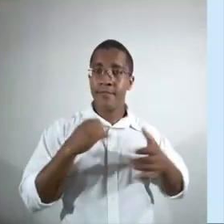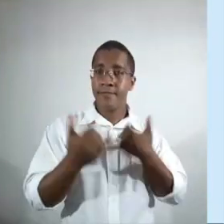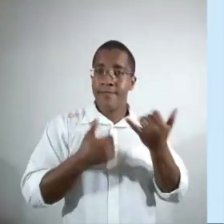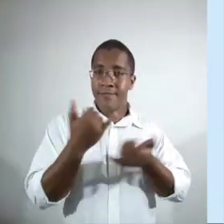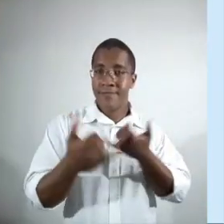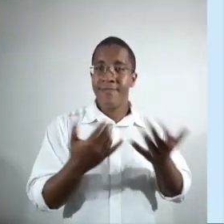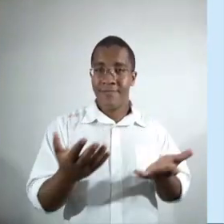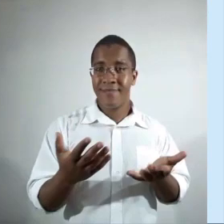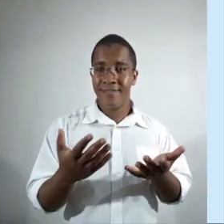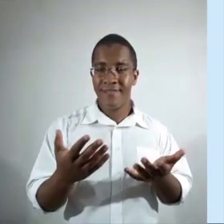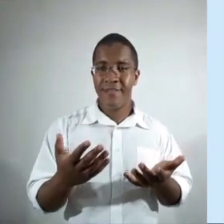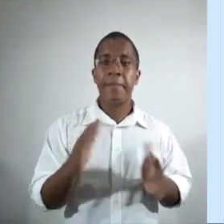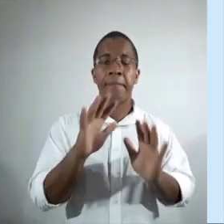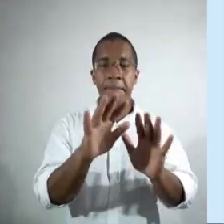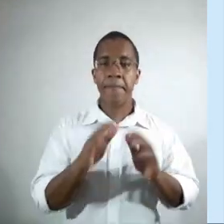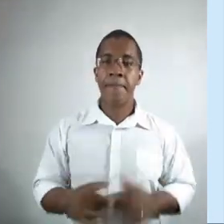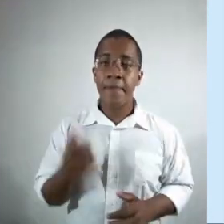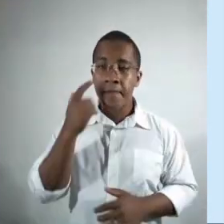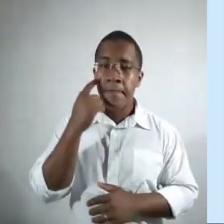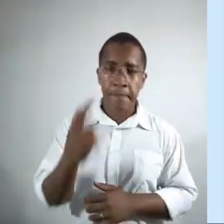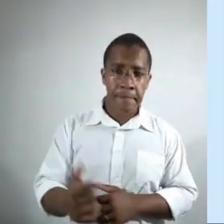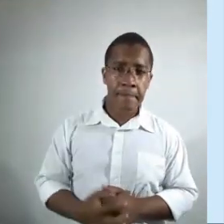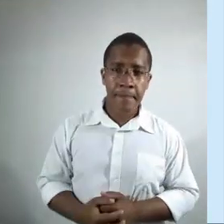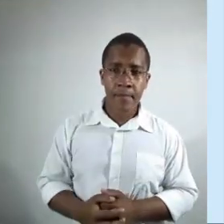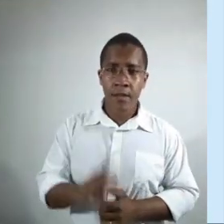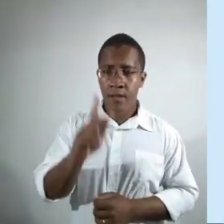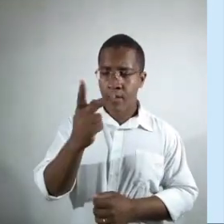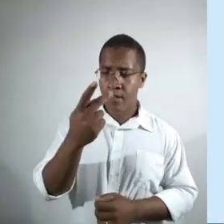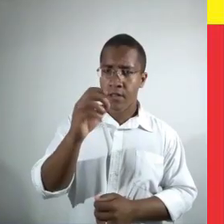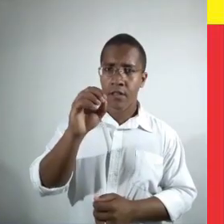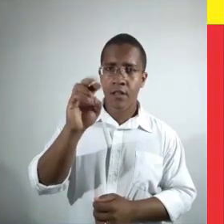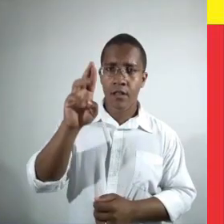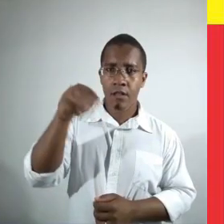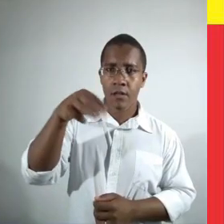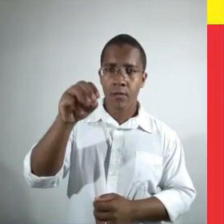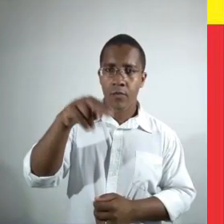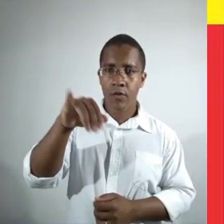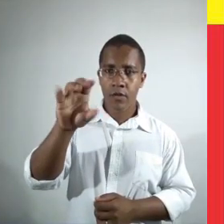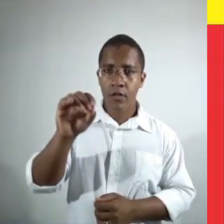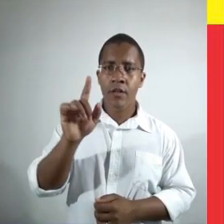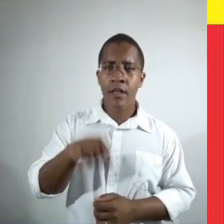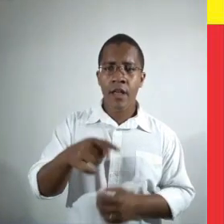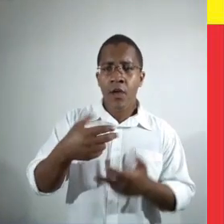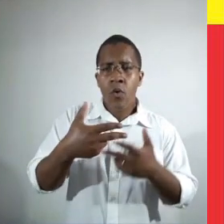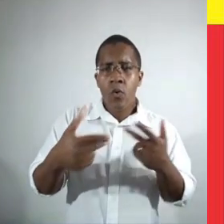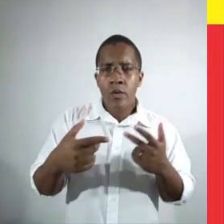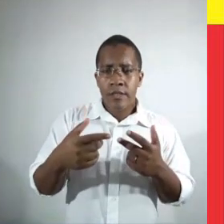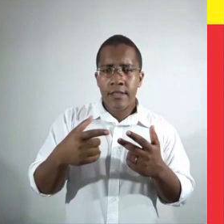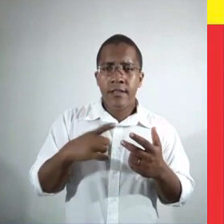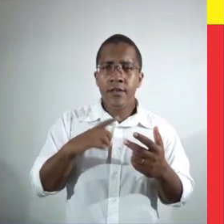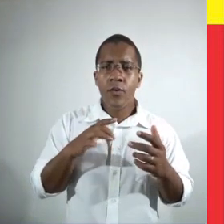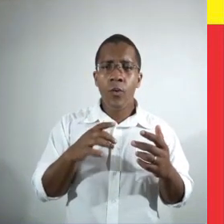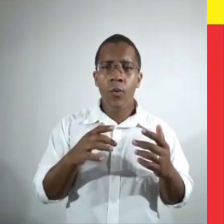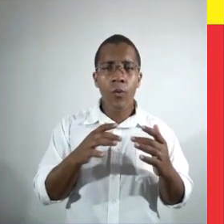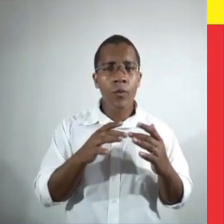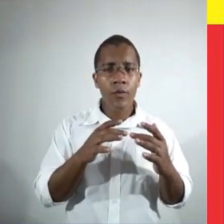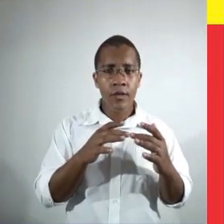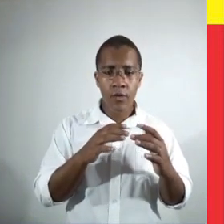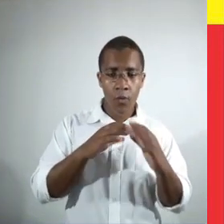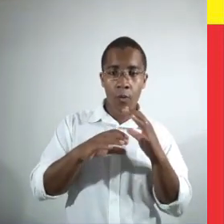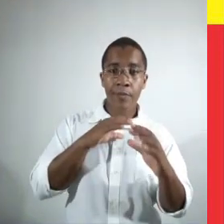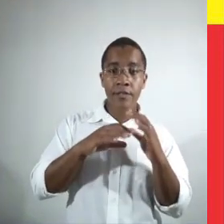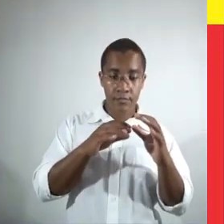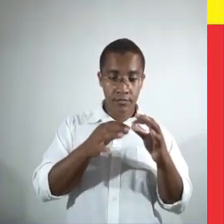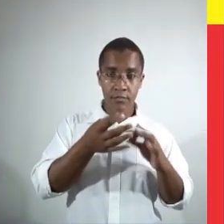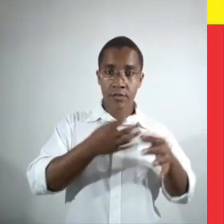certo? Vamos lá. Então vejam só, pessoal. Hormônios são substâncias que permitem que células se comuniquem,